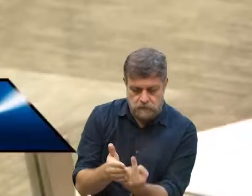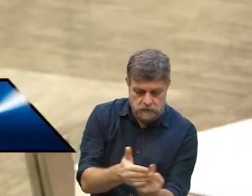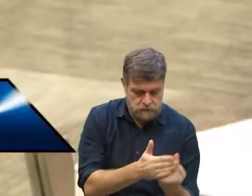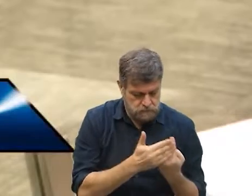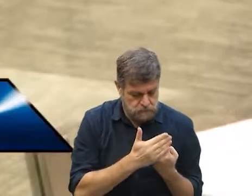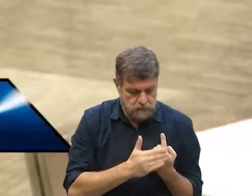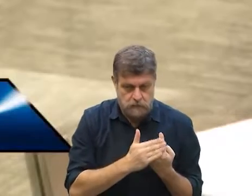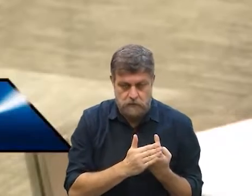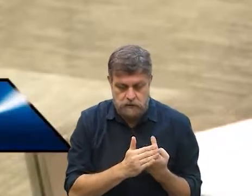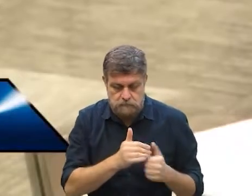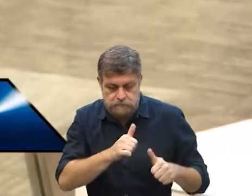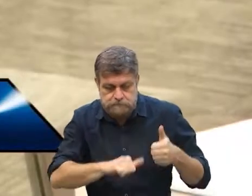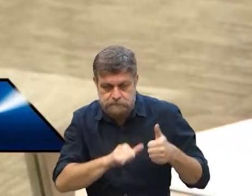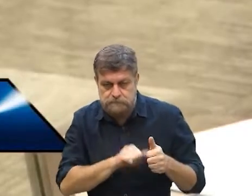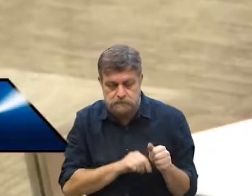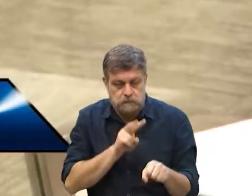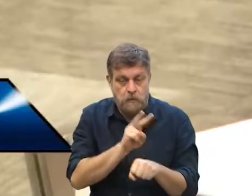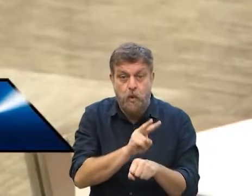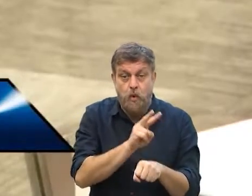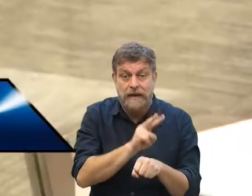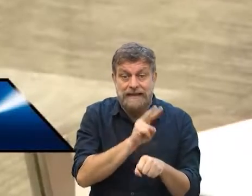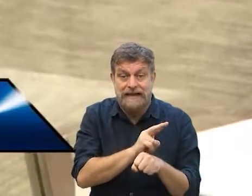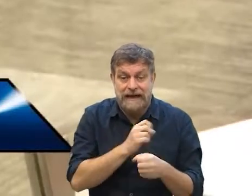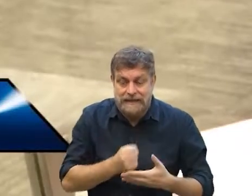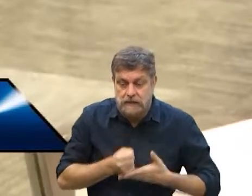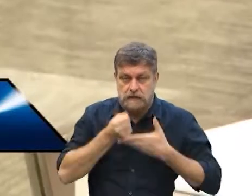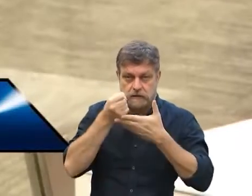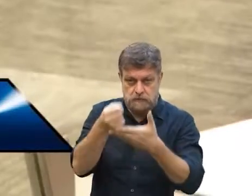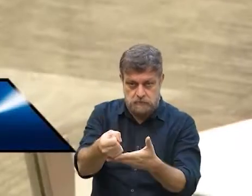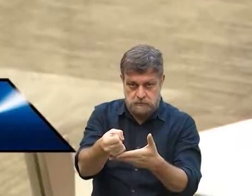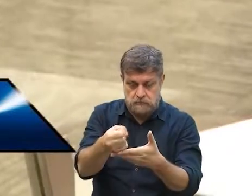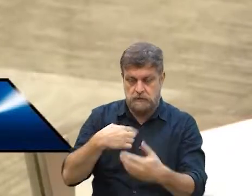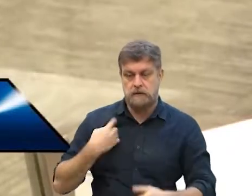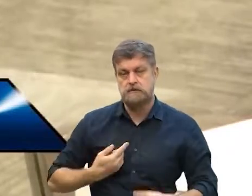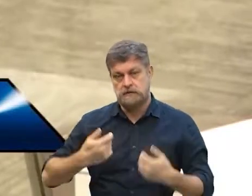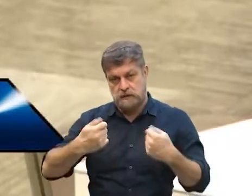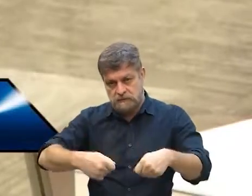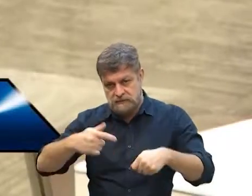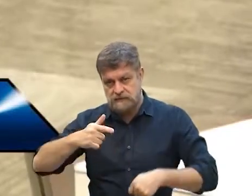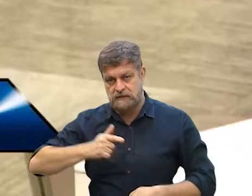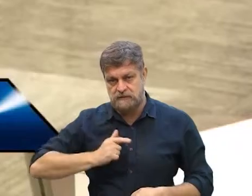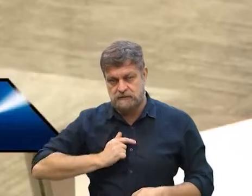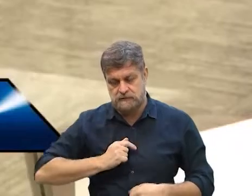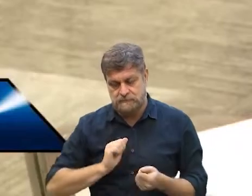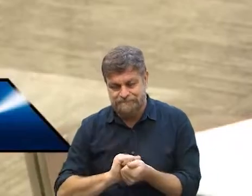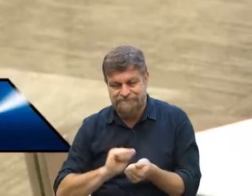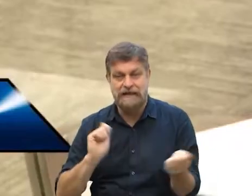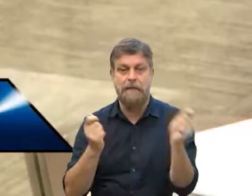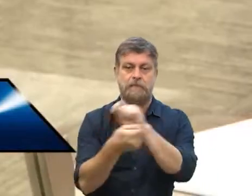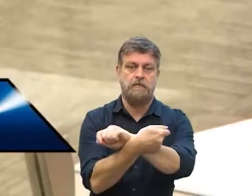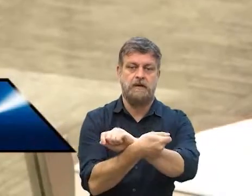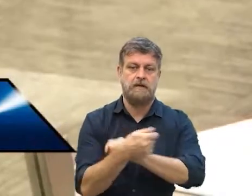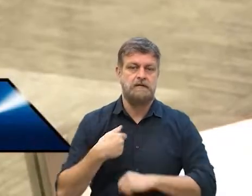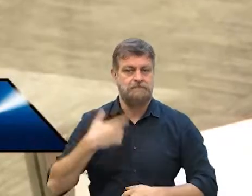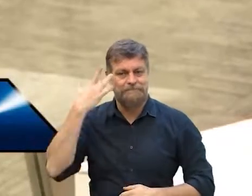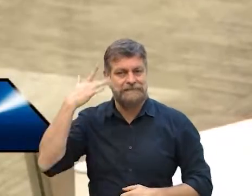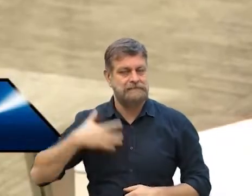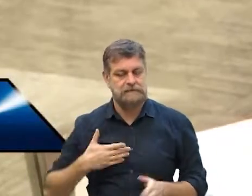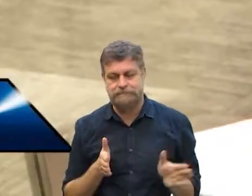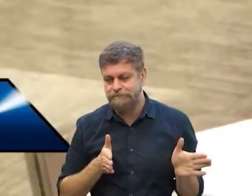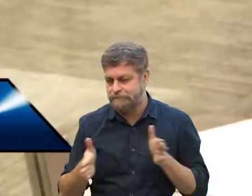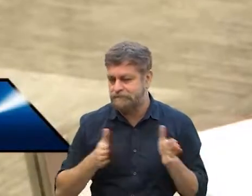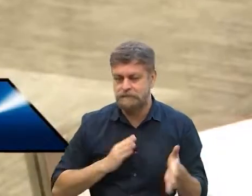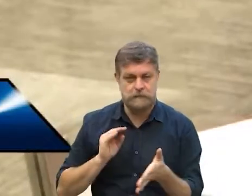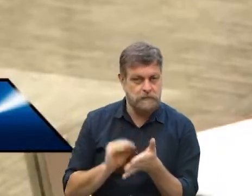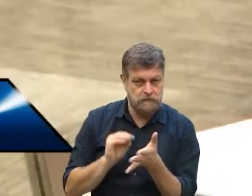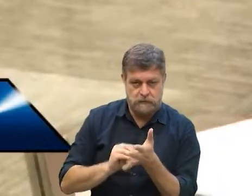que fazem, digamos assim, que é onde a mulher pode procurar ajuda. Mas a gente precisa que isso seja aprimorado, porque a gente sabe que nem sempre é